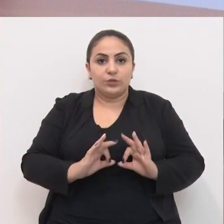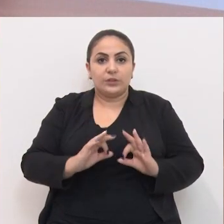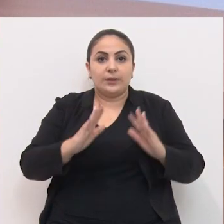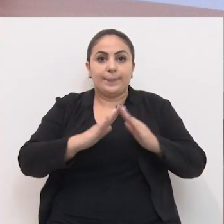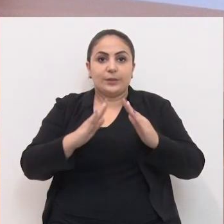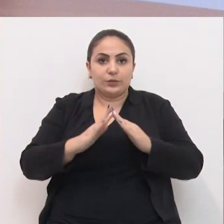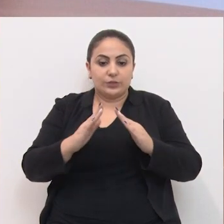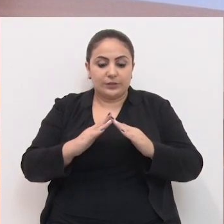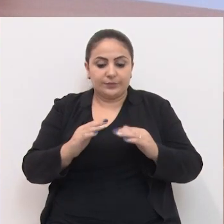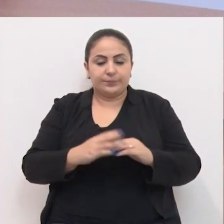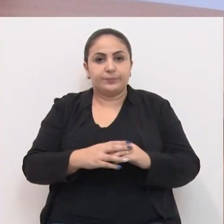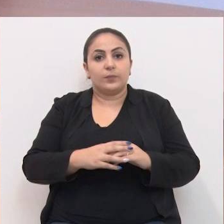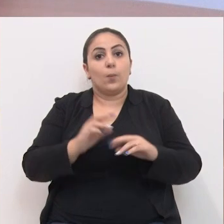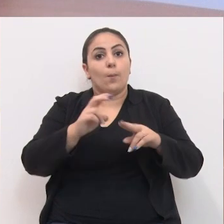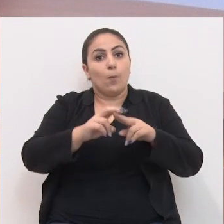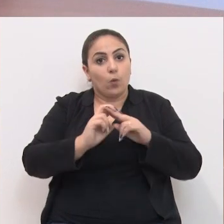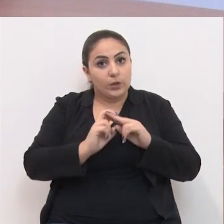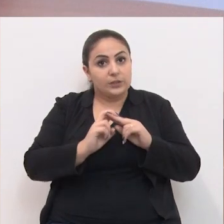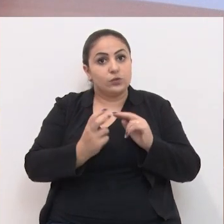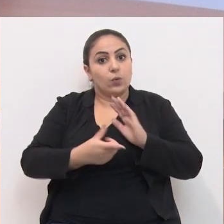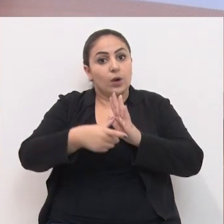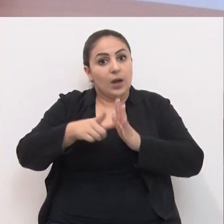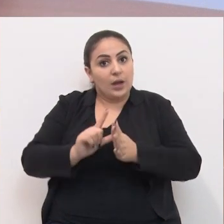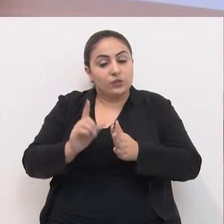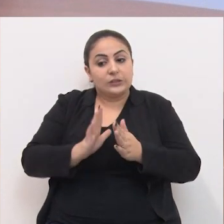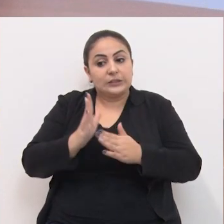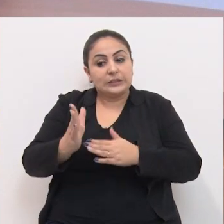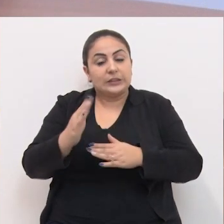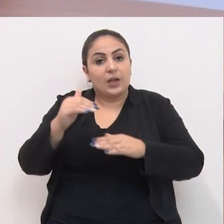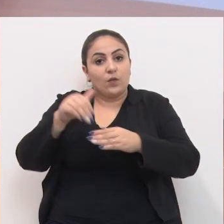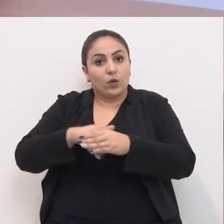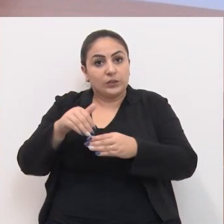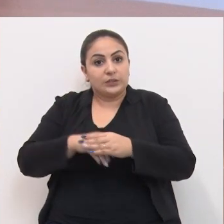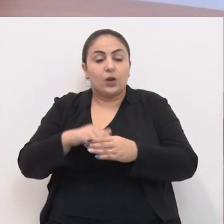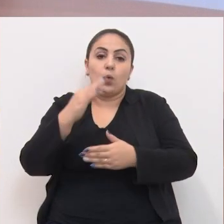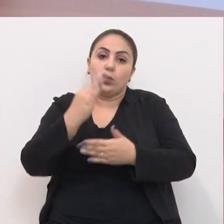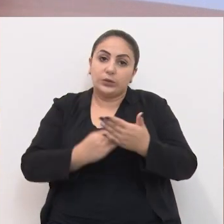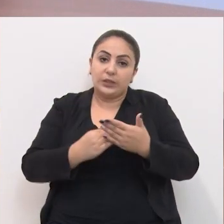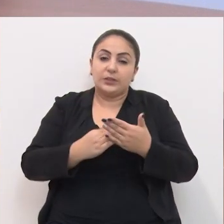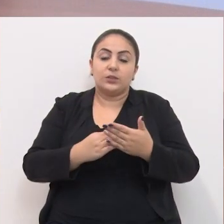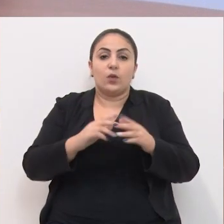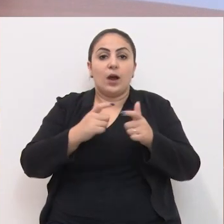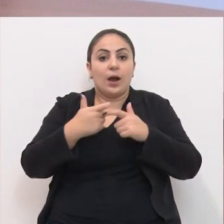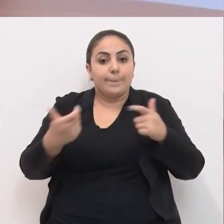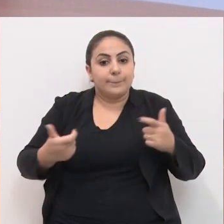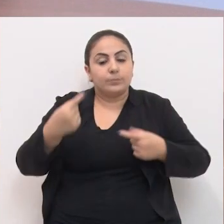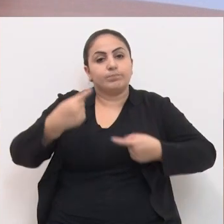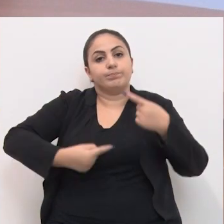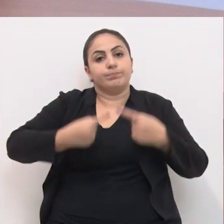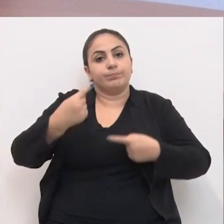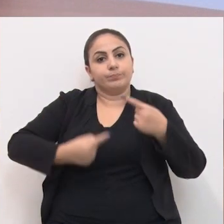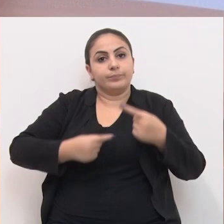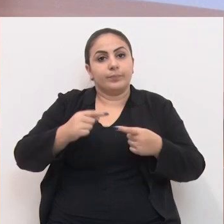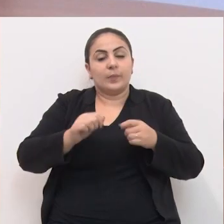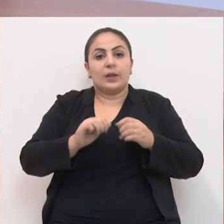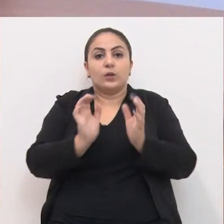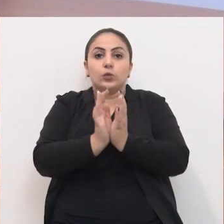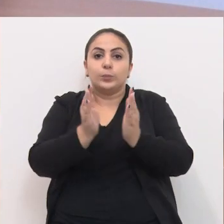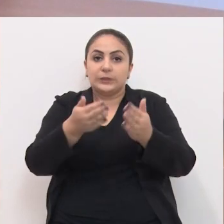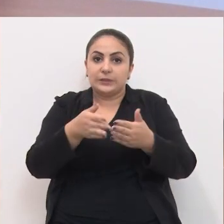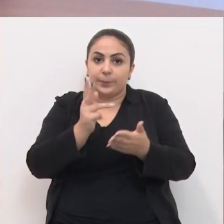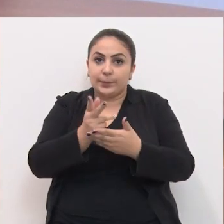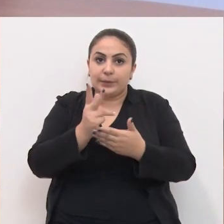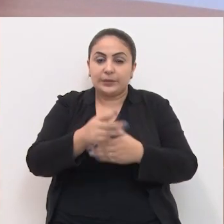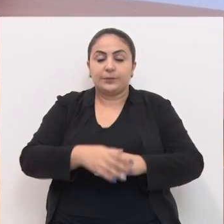Por unanimidade, foi aprovado o projeto de lei do vereador Paulo Necli, que modifica a planta de zoneamento urbano do